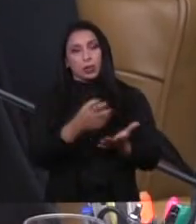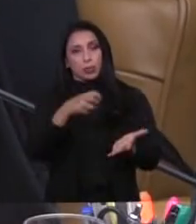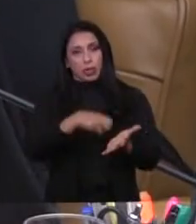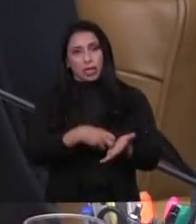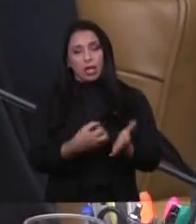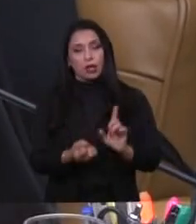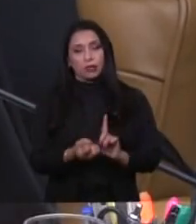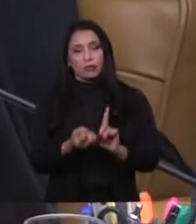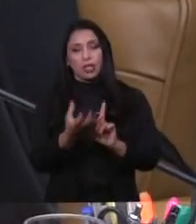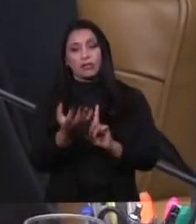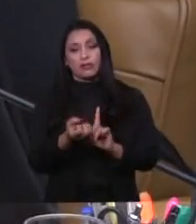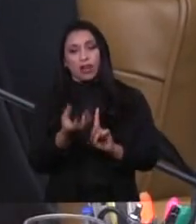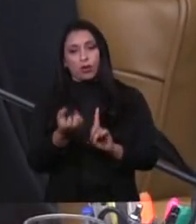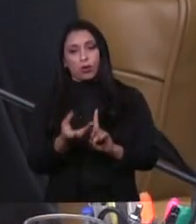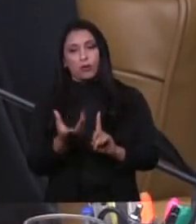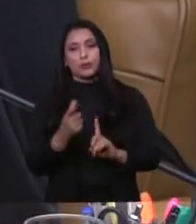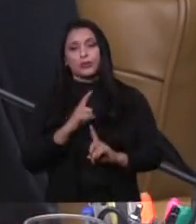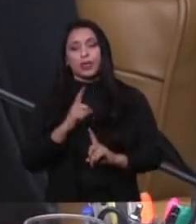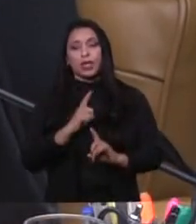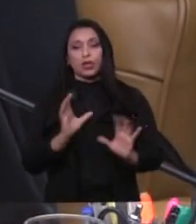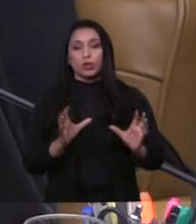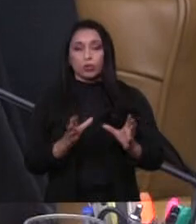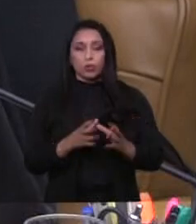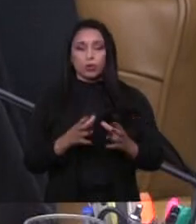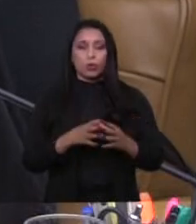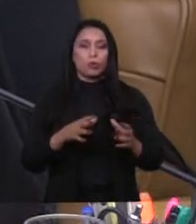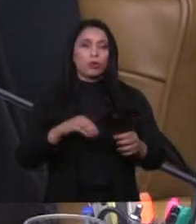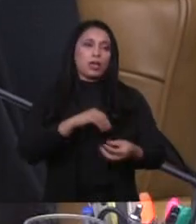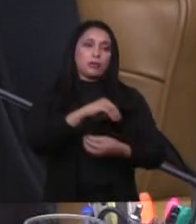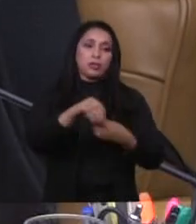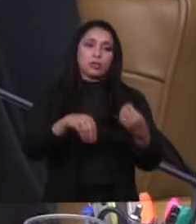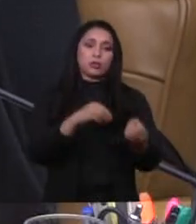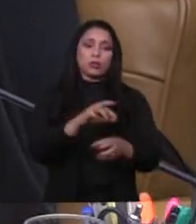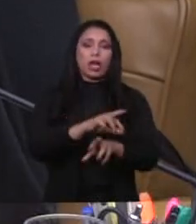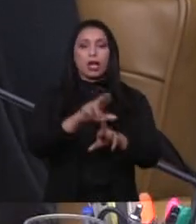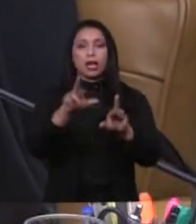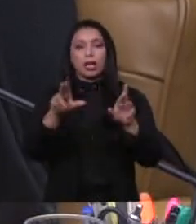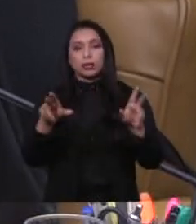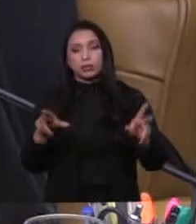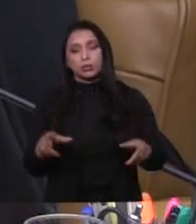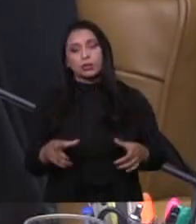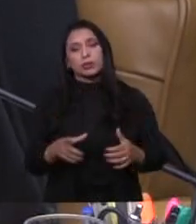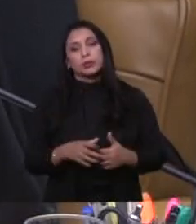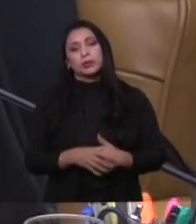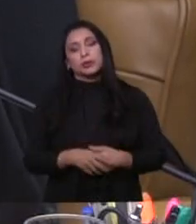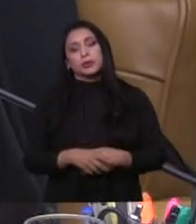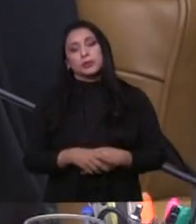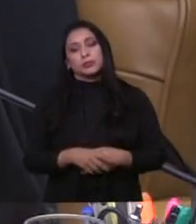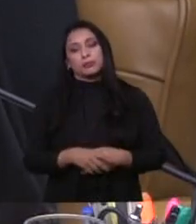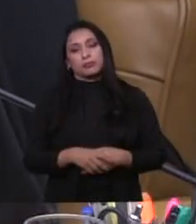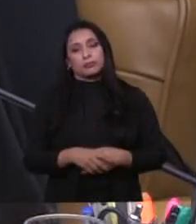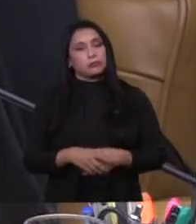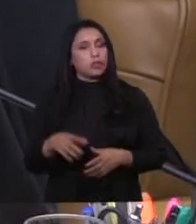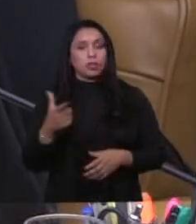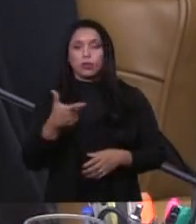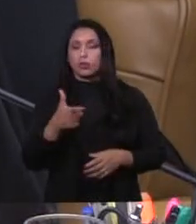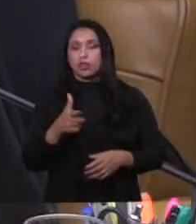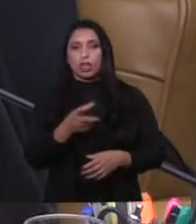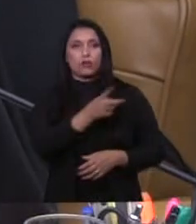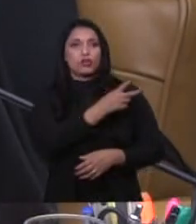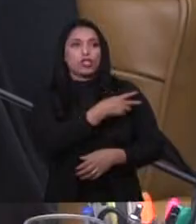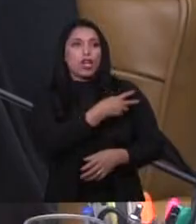tendo consignado que o grupo era bastante heterogêneo, bem misturado, não tinha um comando,